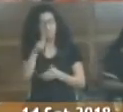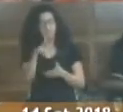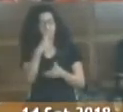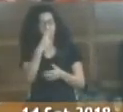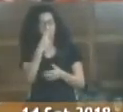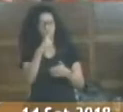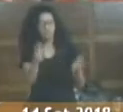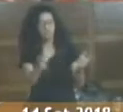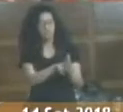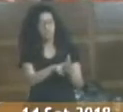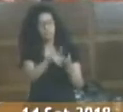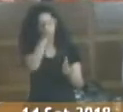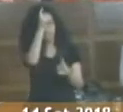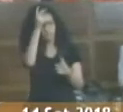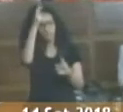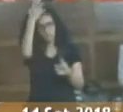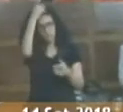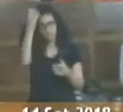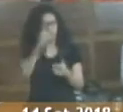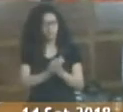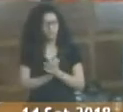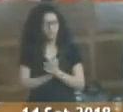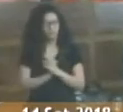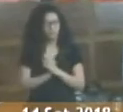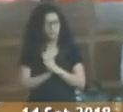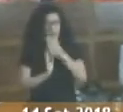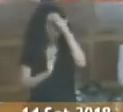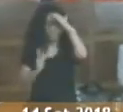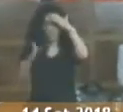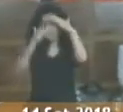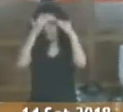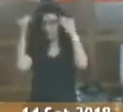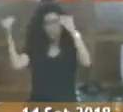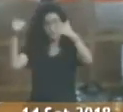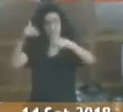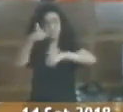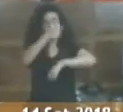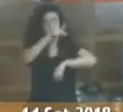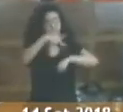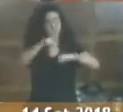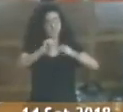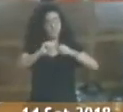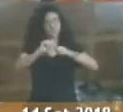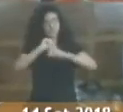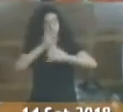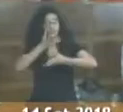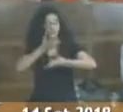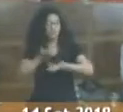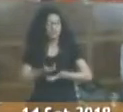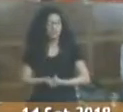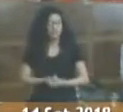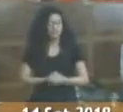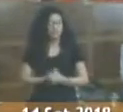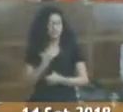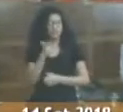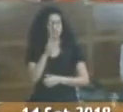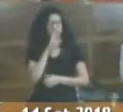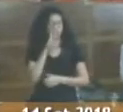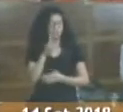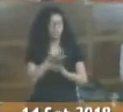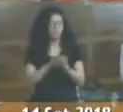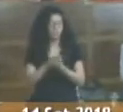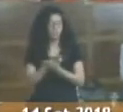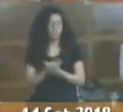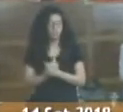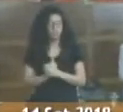não fazia parte do município de Angra dos Reis, onde pessoas vêm de fora e fazem o que querem. E aí? Não tenho resposta